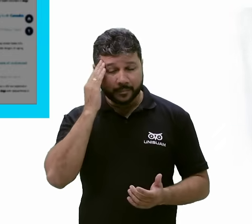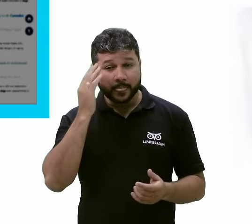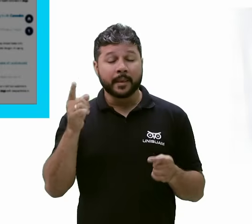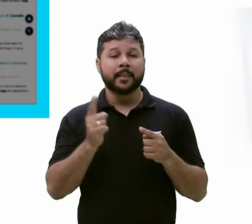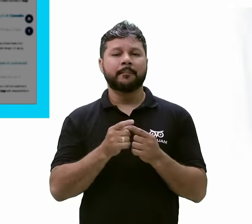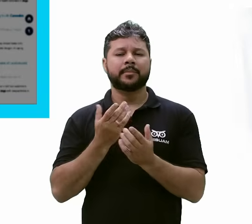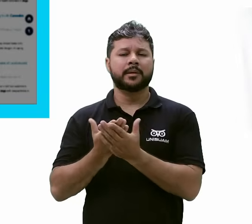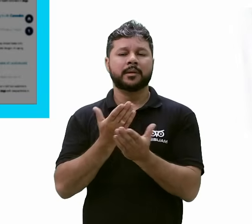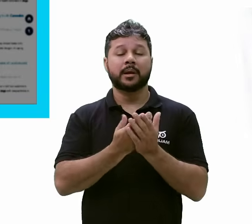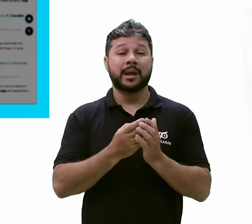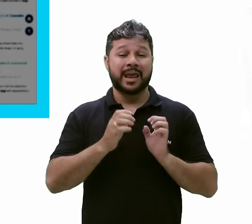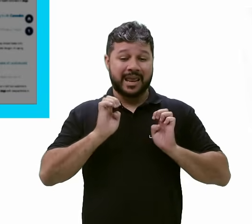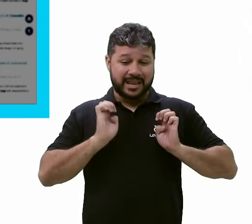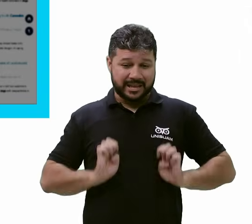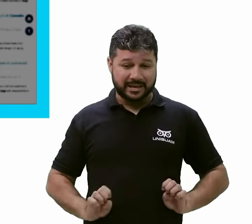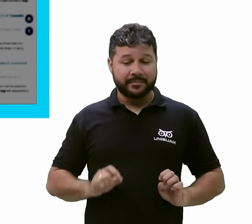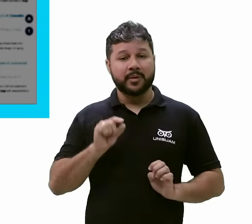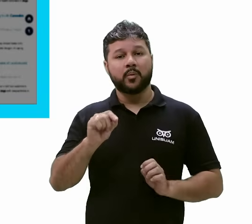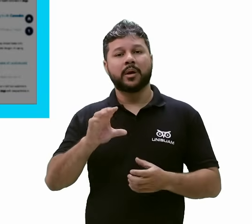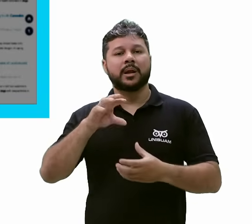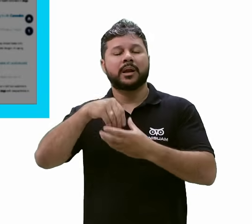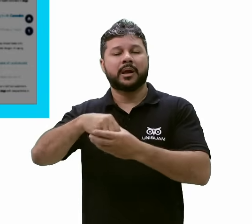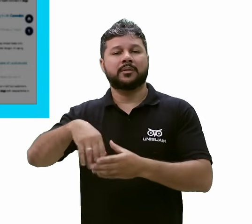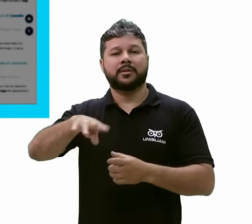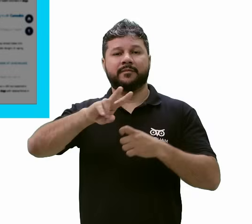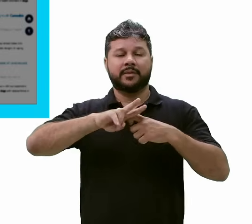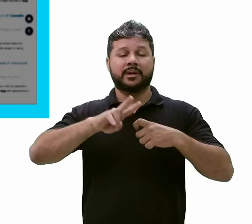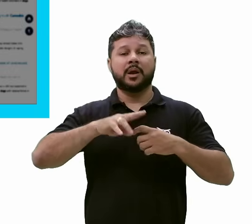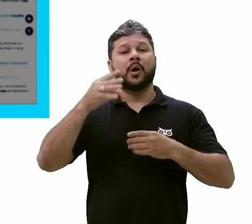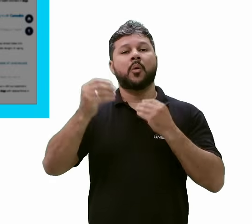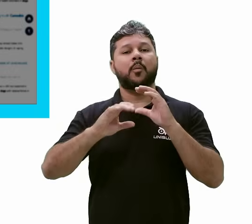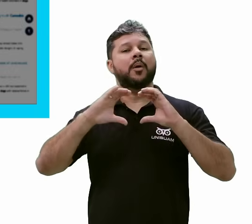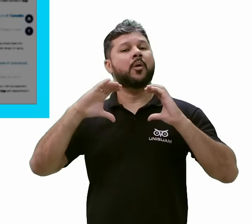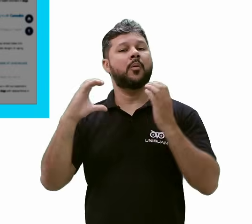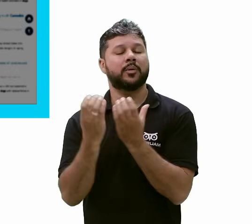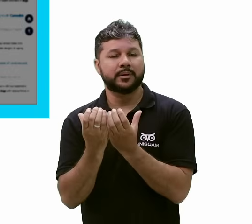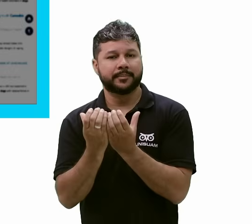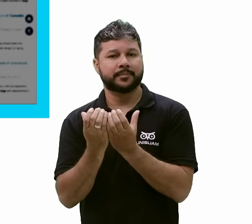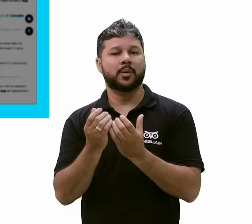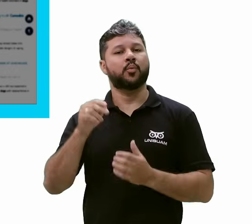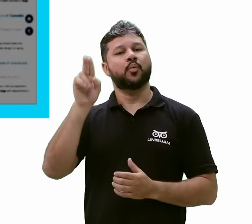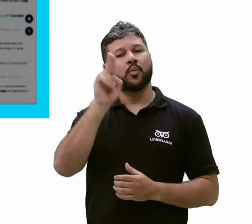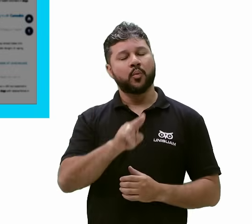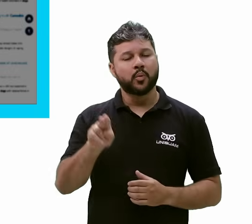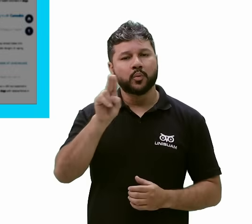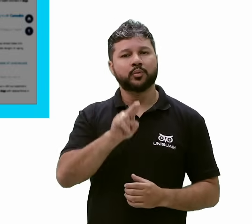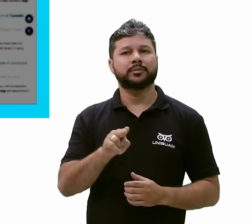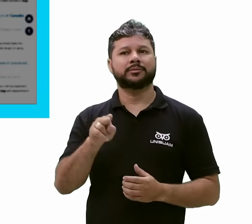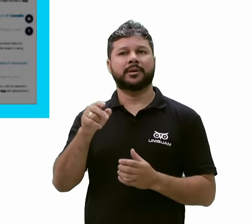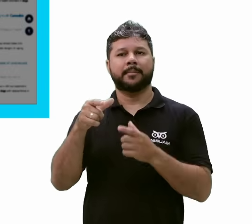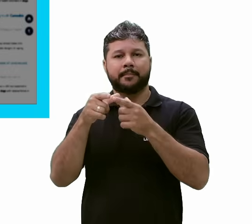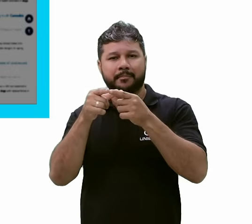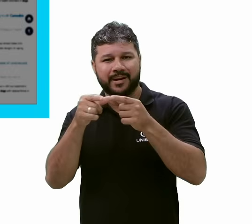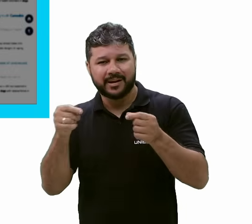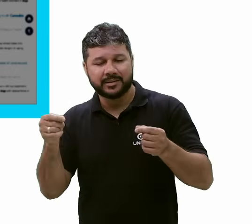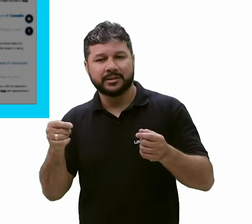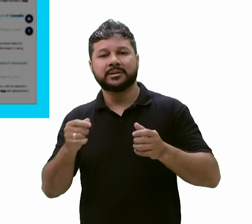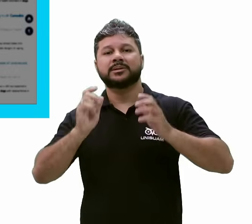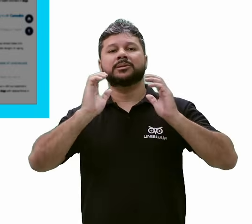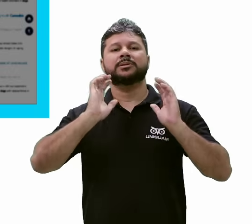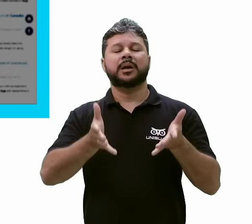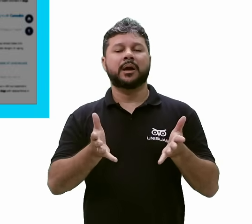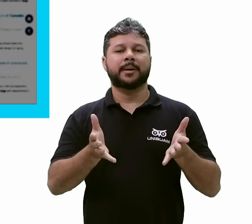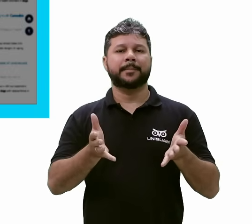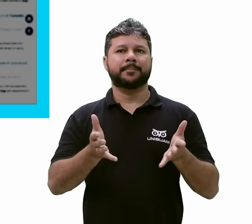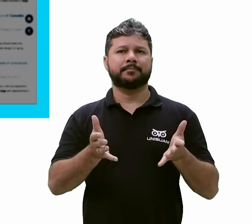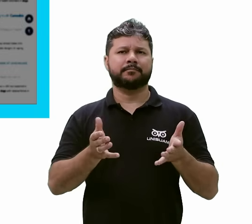gente tem também os estudos etnoveterinários, que são o quê? Como as comunidades utilizam essa planta